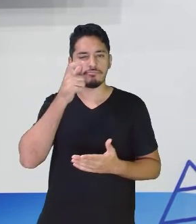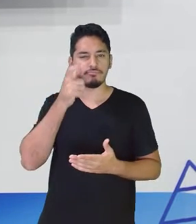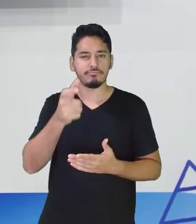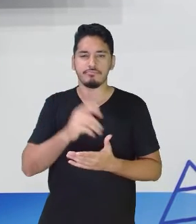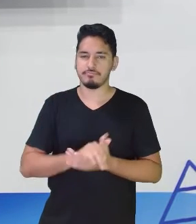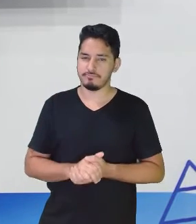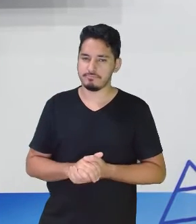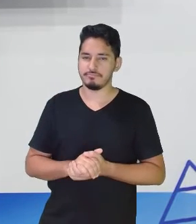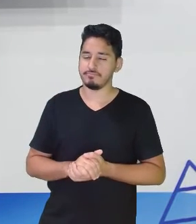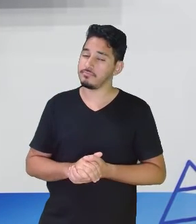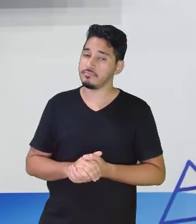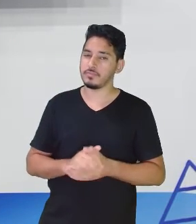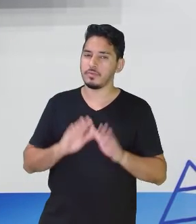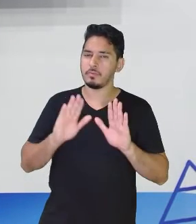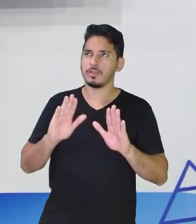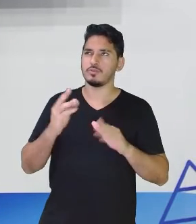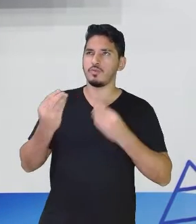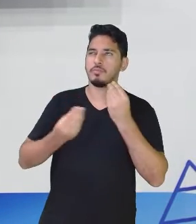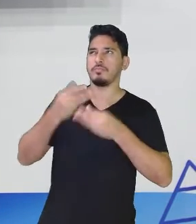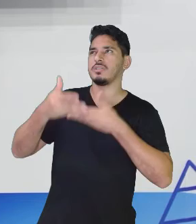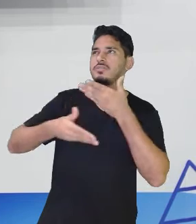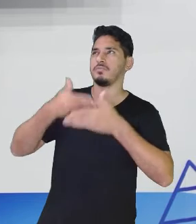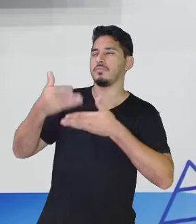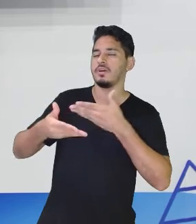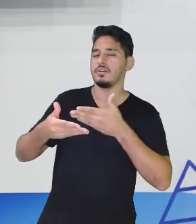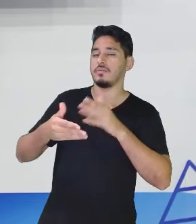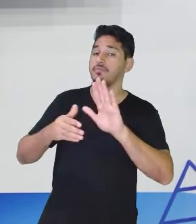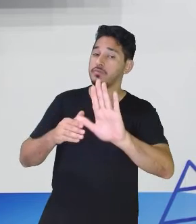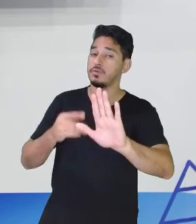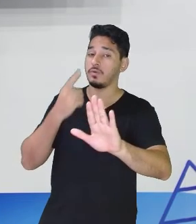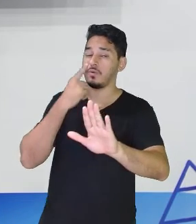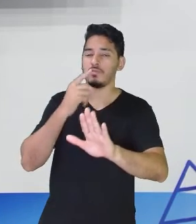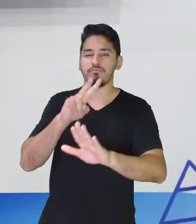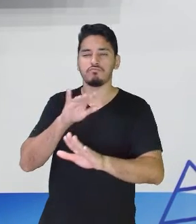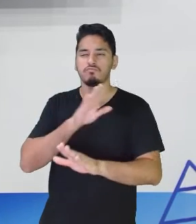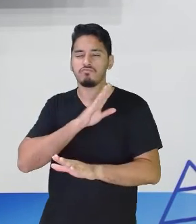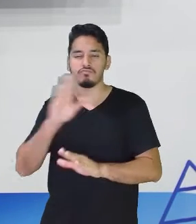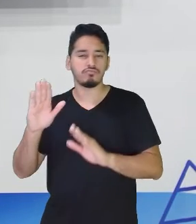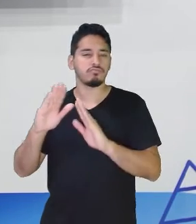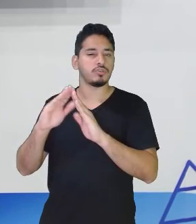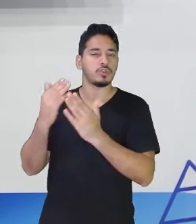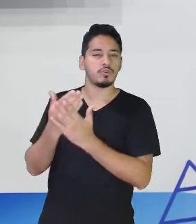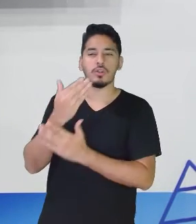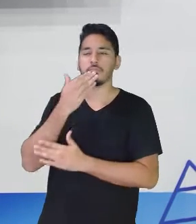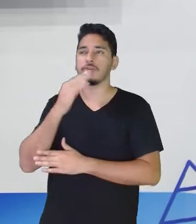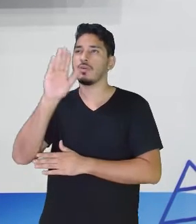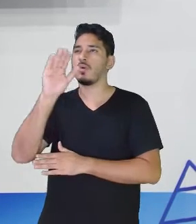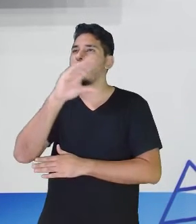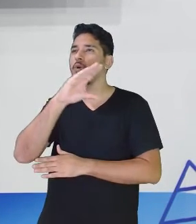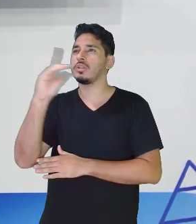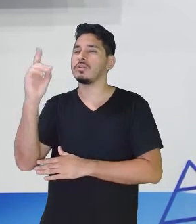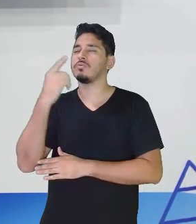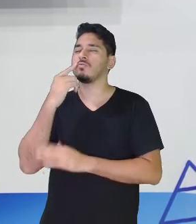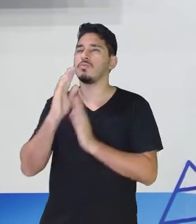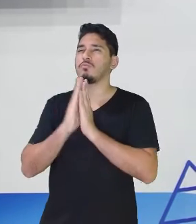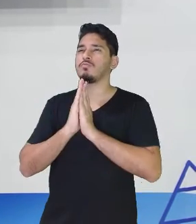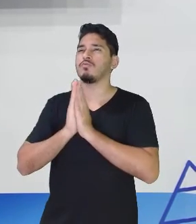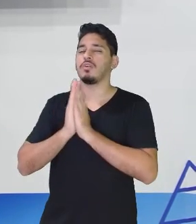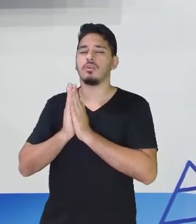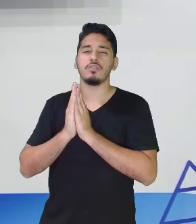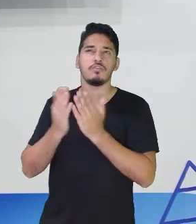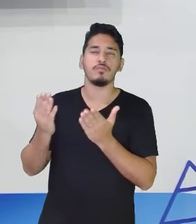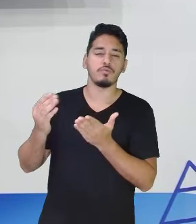Então, gente, para participar dessa aula ao vivo, vai aí na escola, pede ao coordenador, ao gestor, ao pessoal